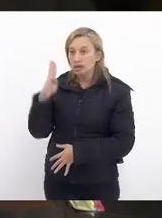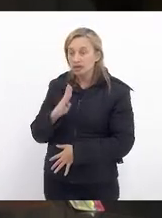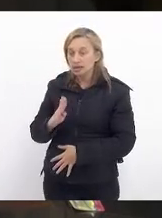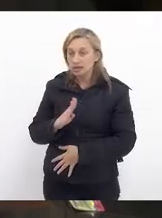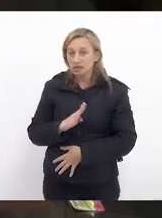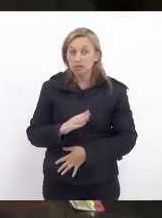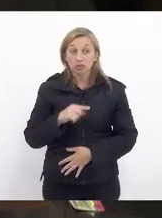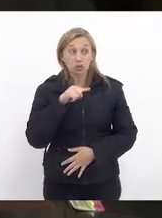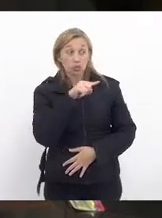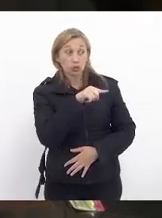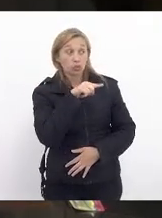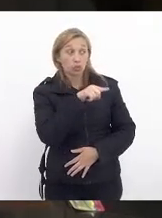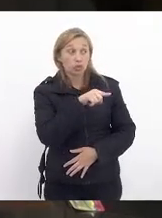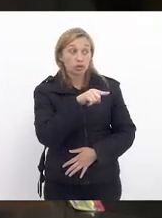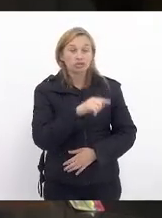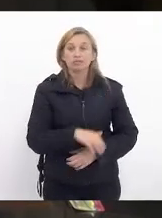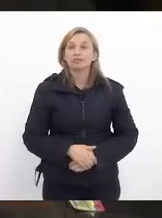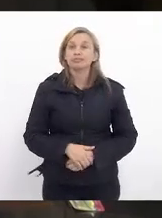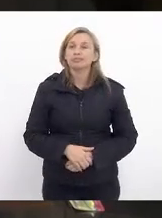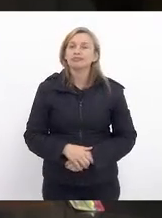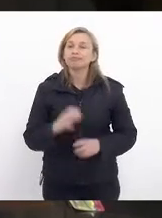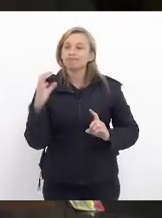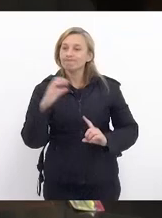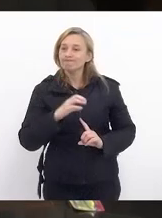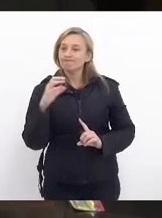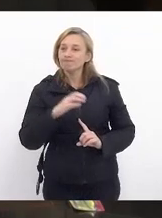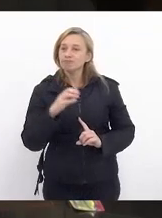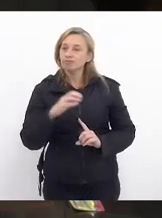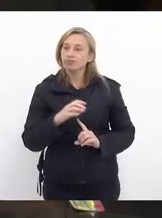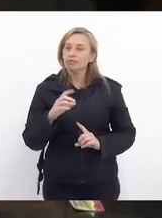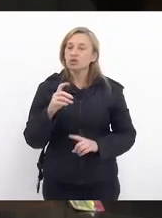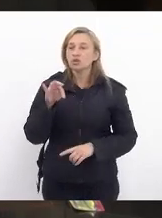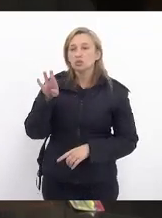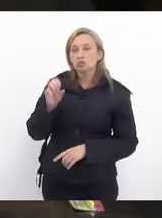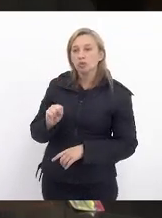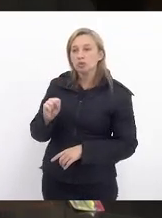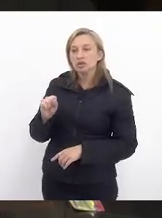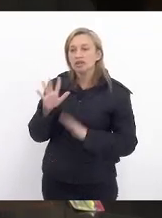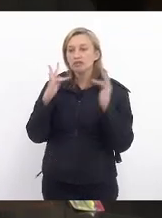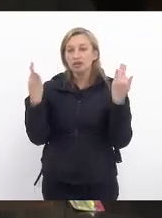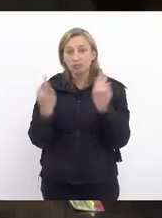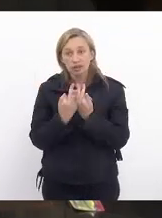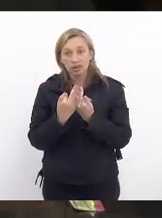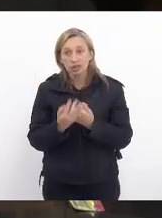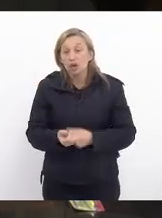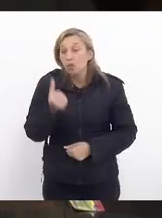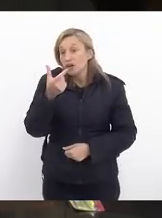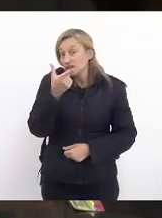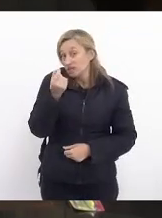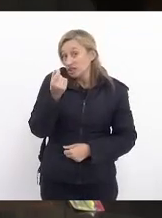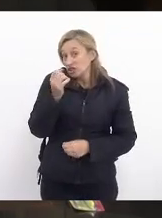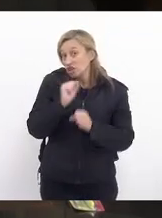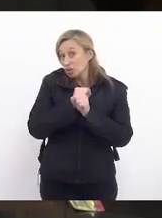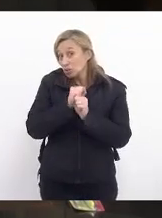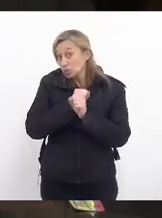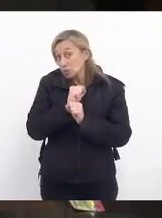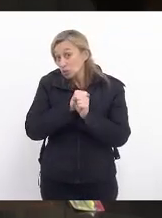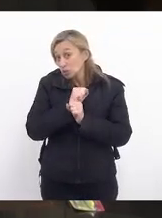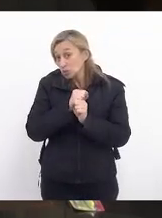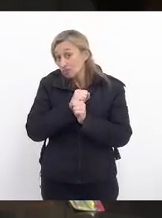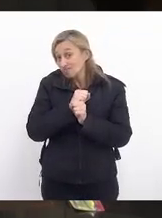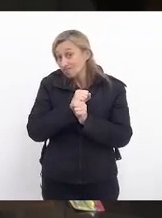com ele a supressão do bolsa família que por quase 20 anos